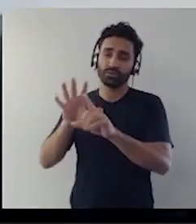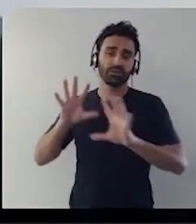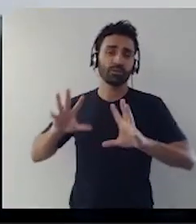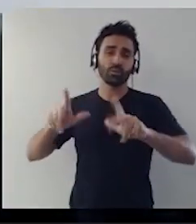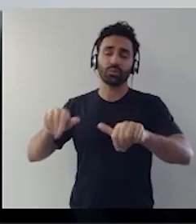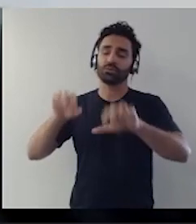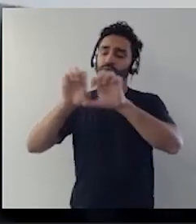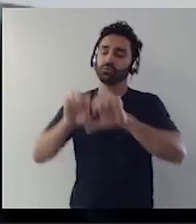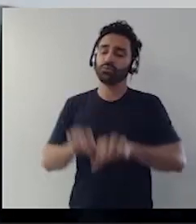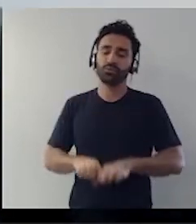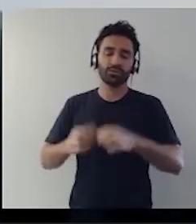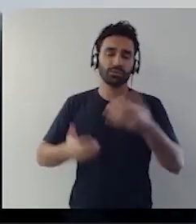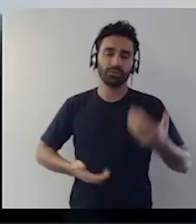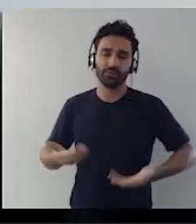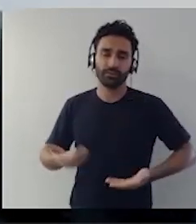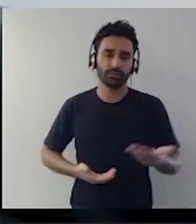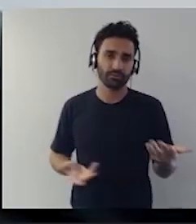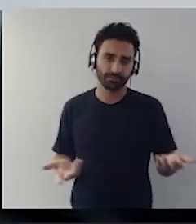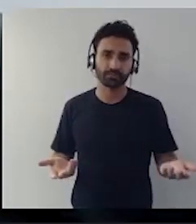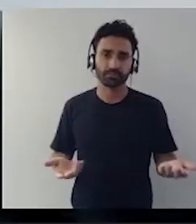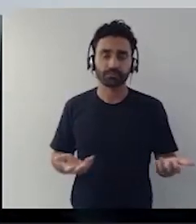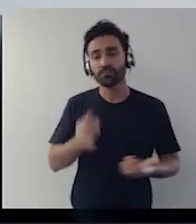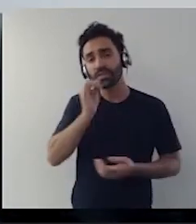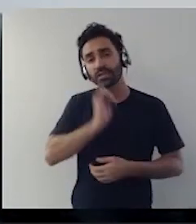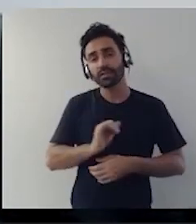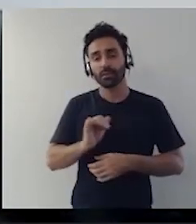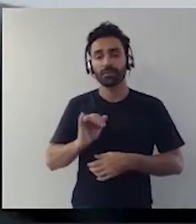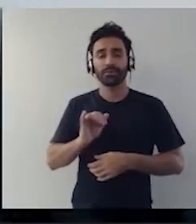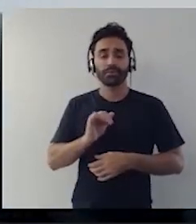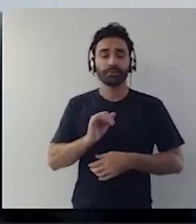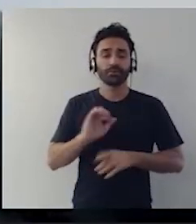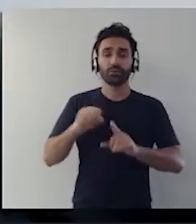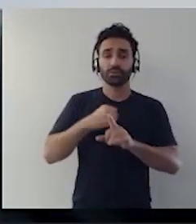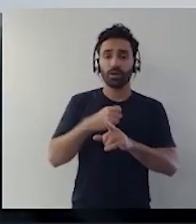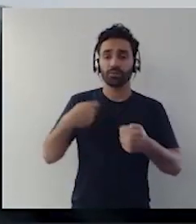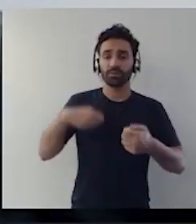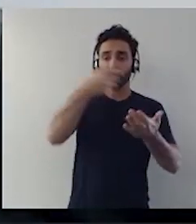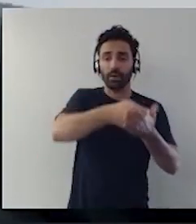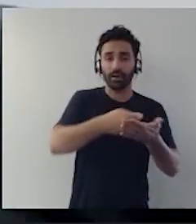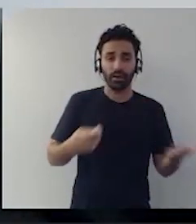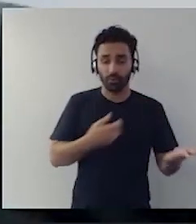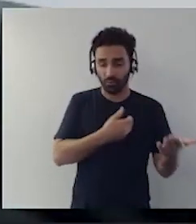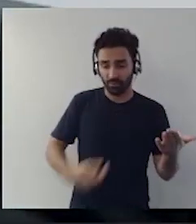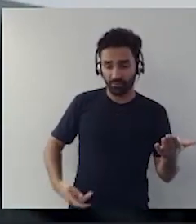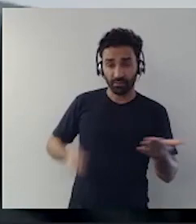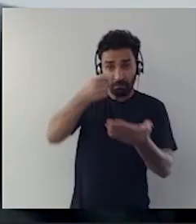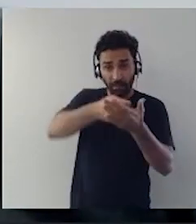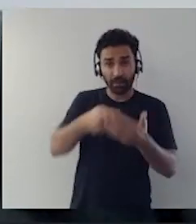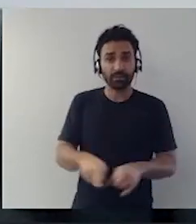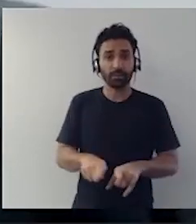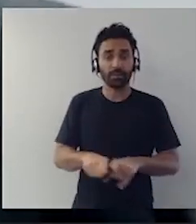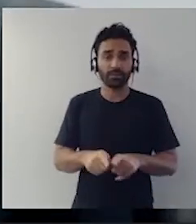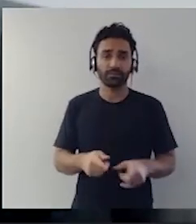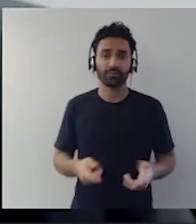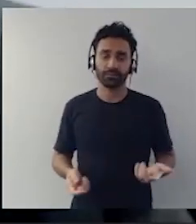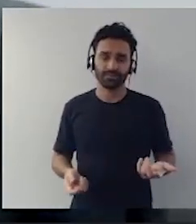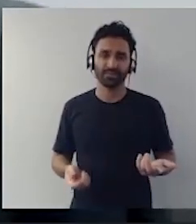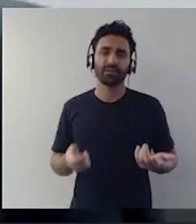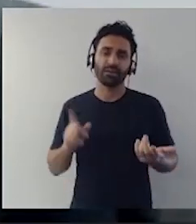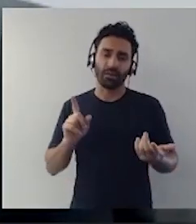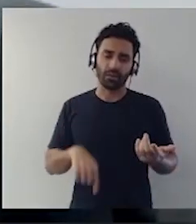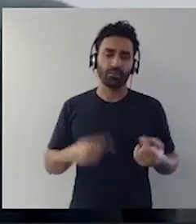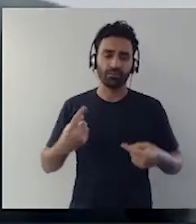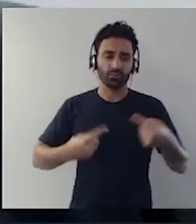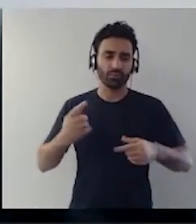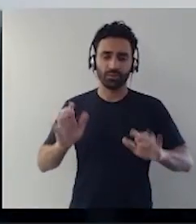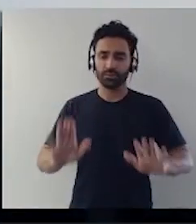serviço público. É mais ou menos assim, a sociedade está a pagar uma conta, o serviço público vai ter que pagar também essa conta. Esse foi o